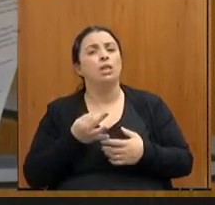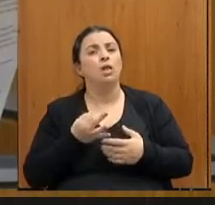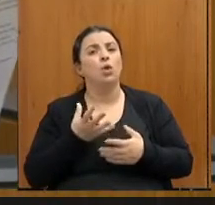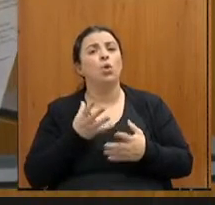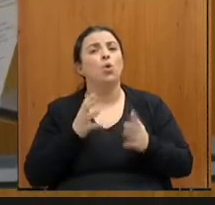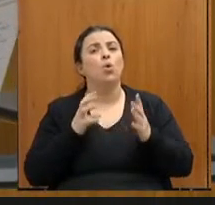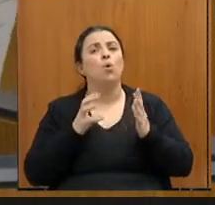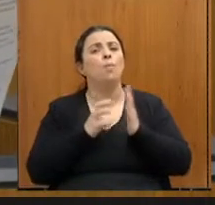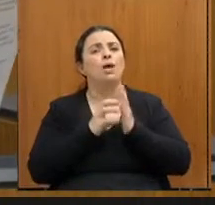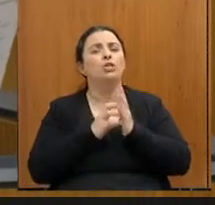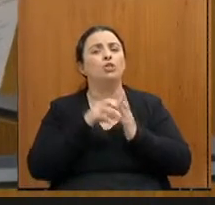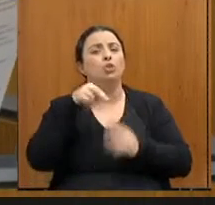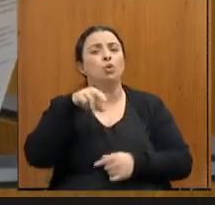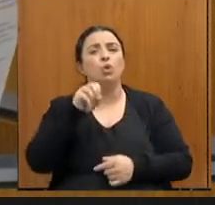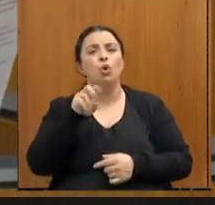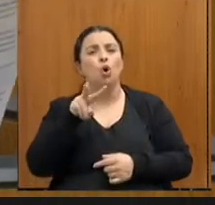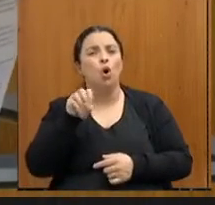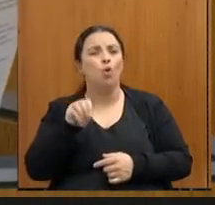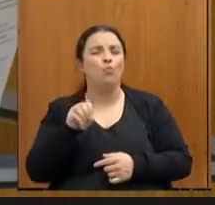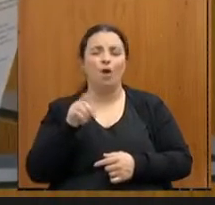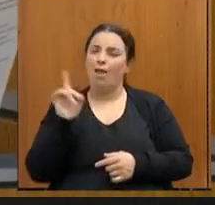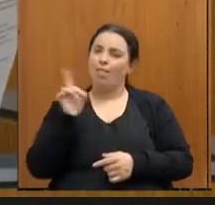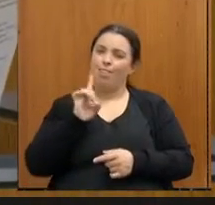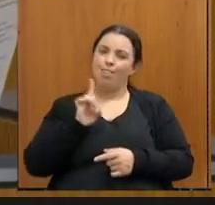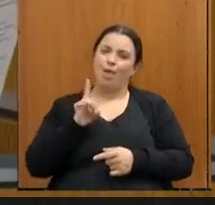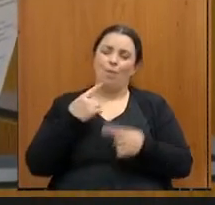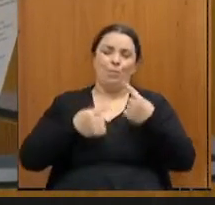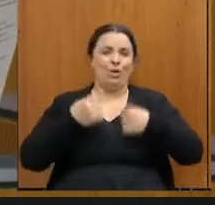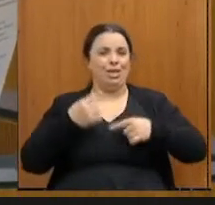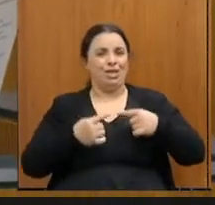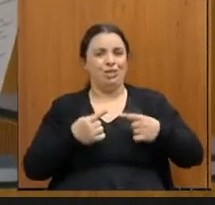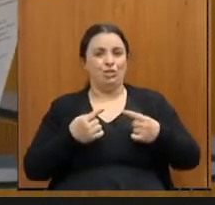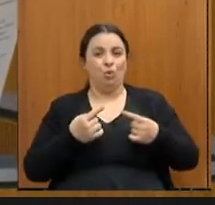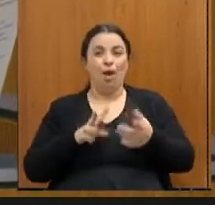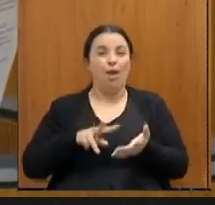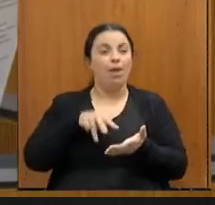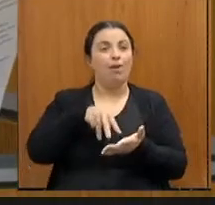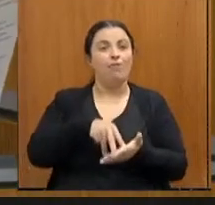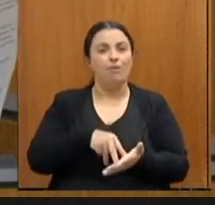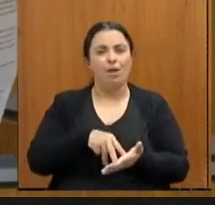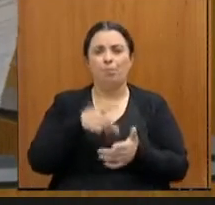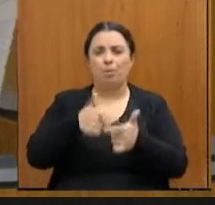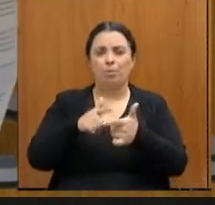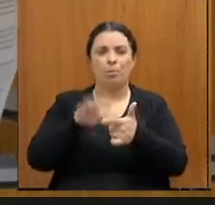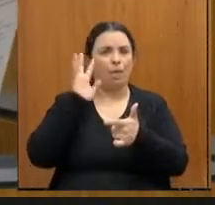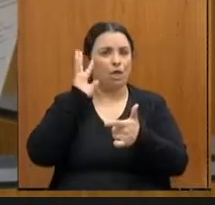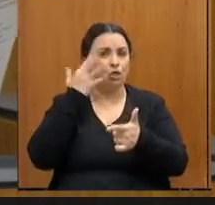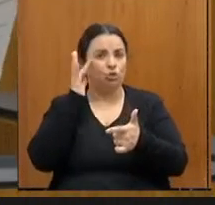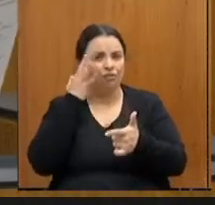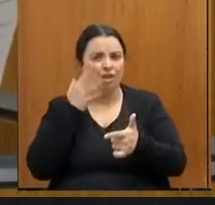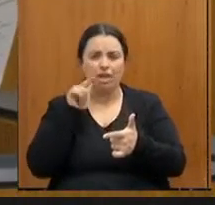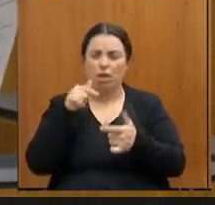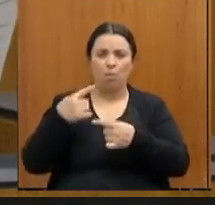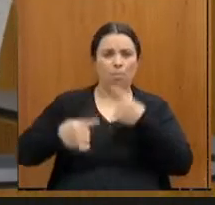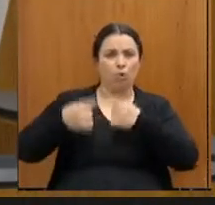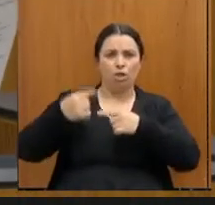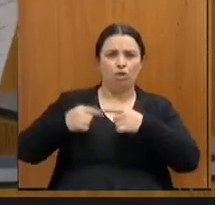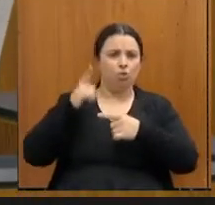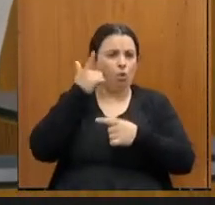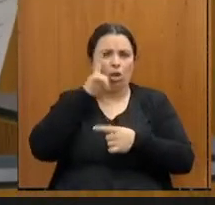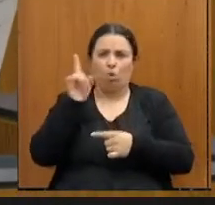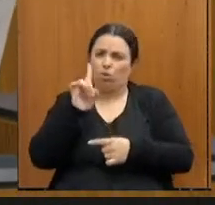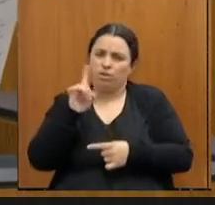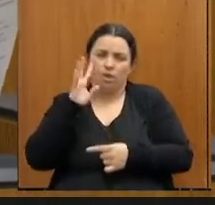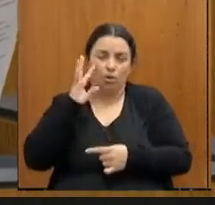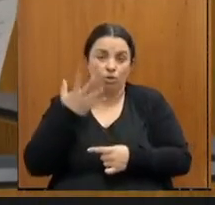novo do não político daquele que vem para resolver os problemas que os políticos não deram conta né porque